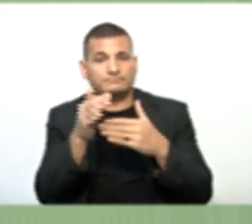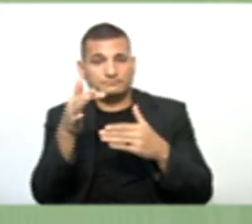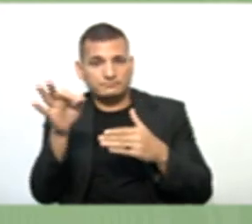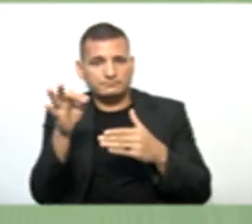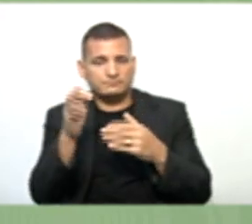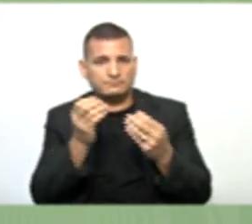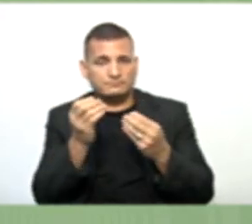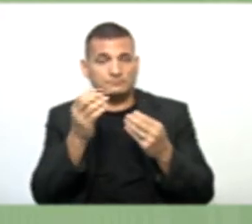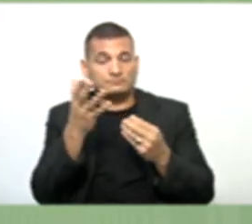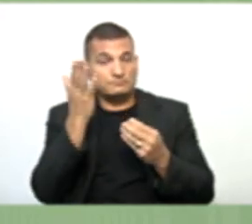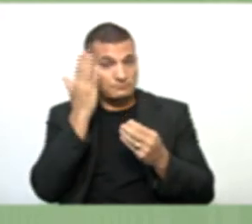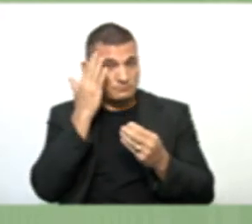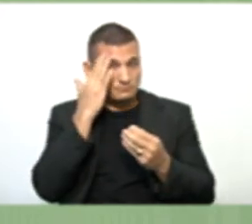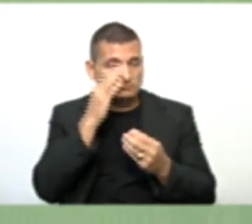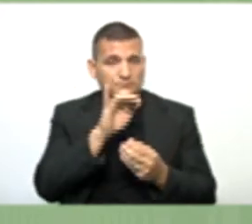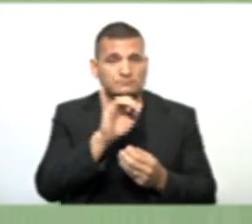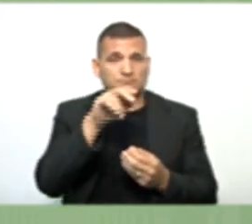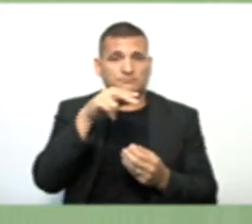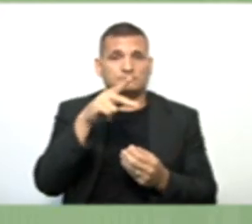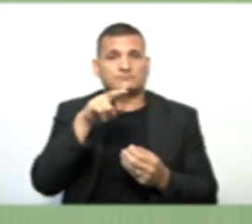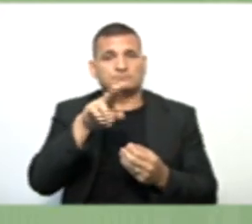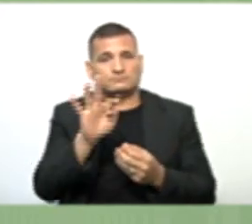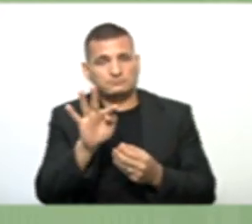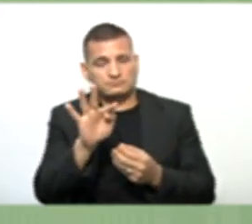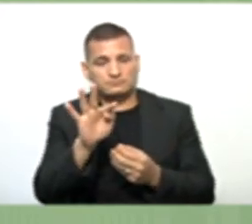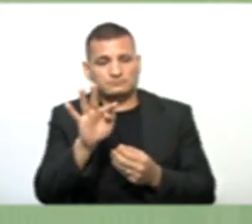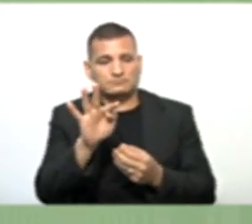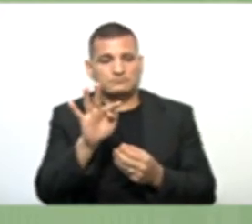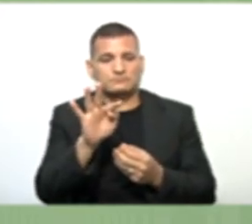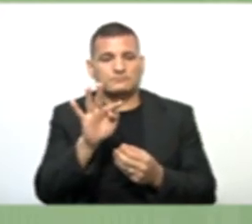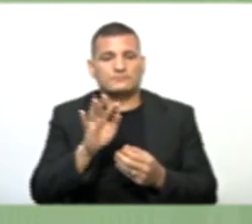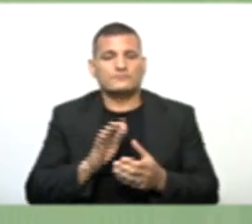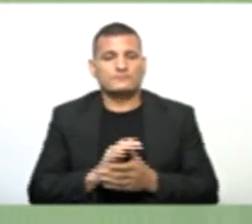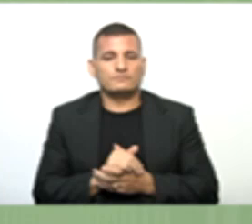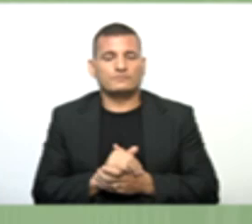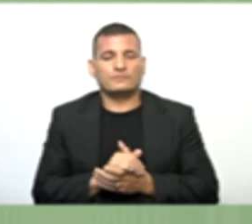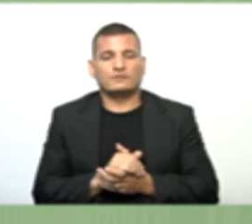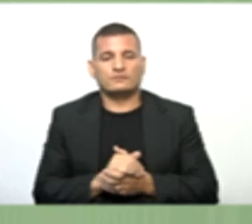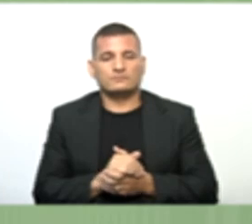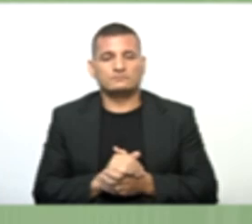ler, né, é o input. Então, N é igual.